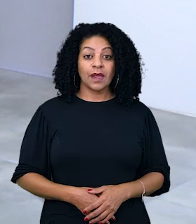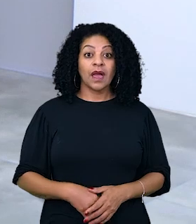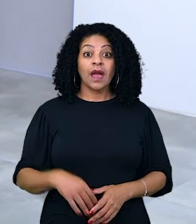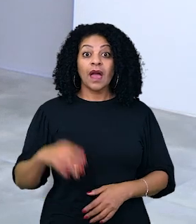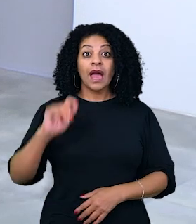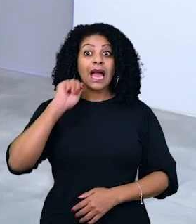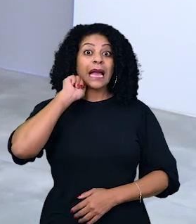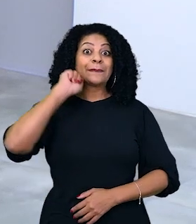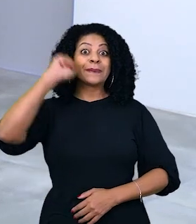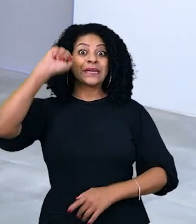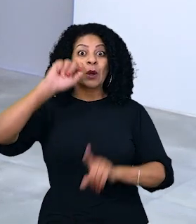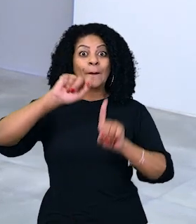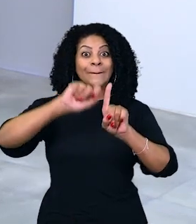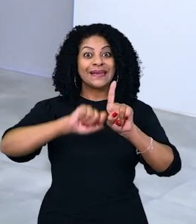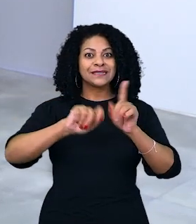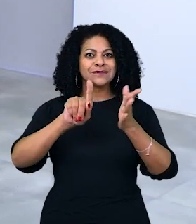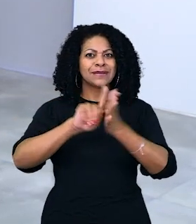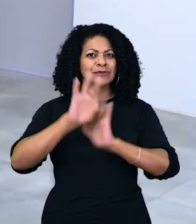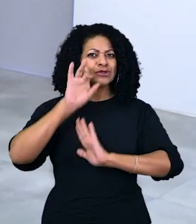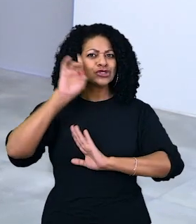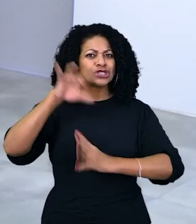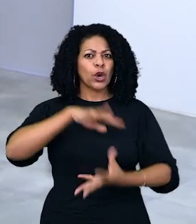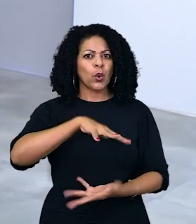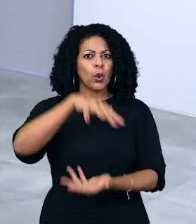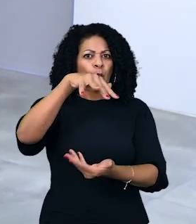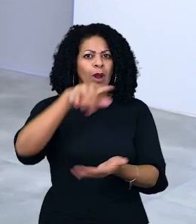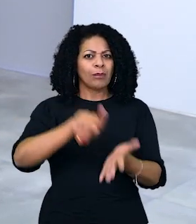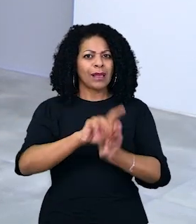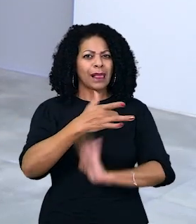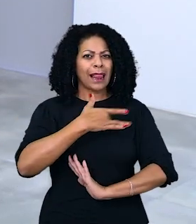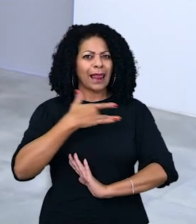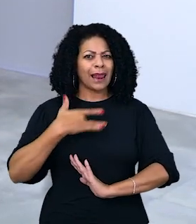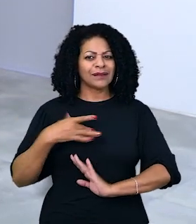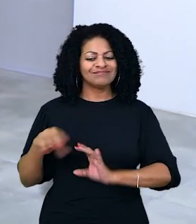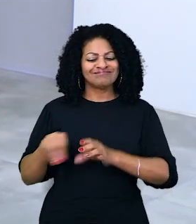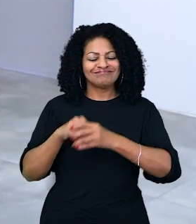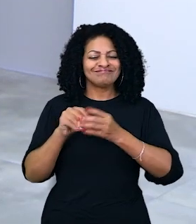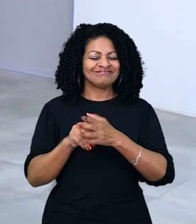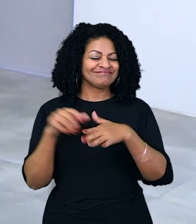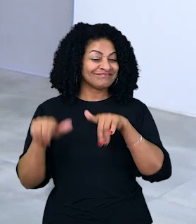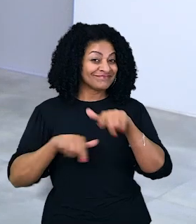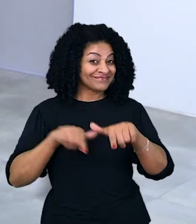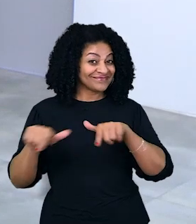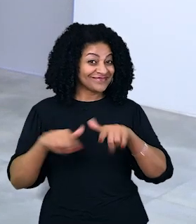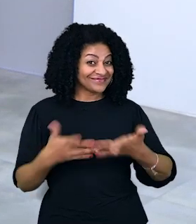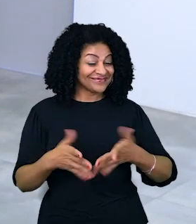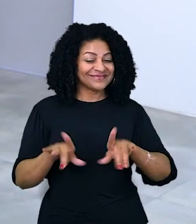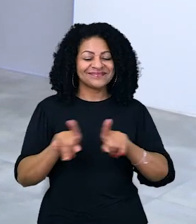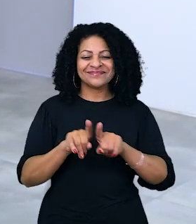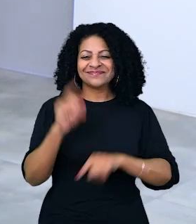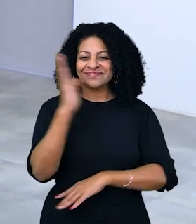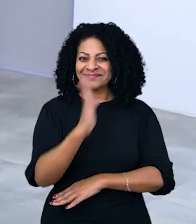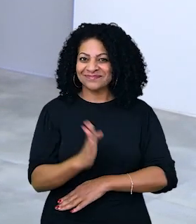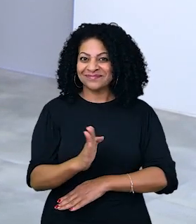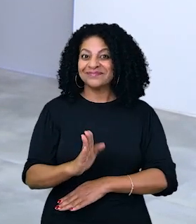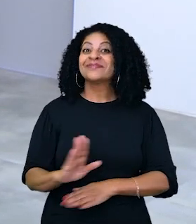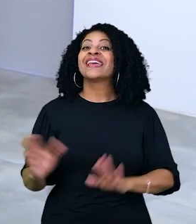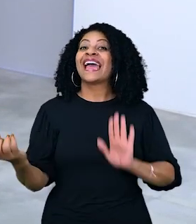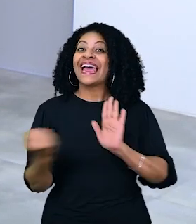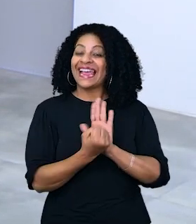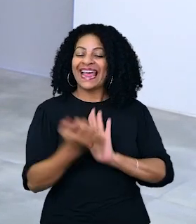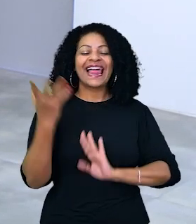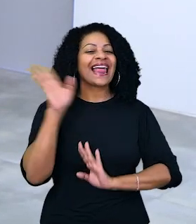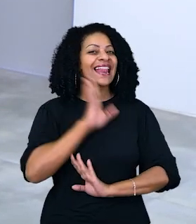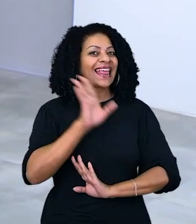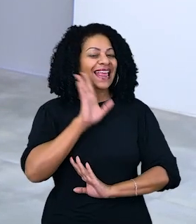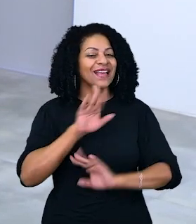Abril é o mês em que se celebra o Dia Mundial da Segurança e da Saúde no Trabalho. No Brasil, a data também marca o Dia Nacional em memória das